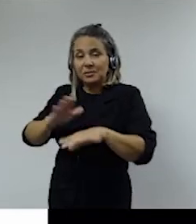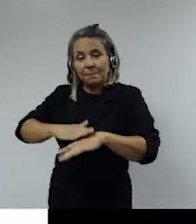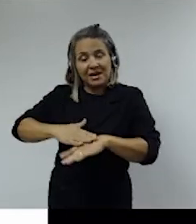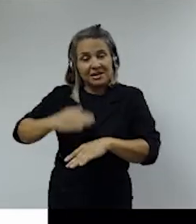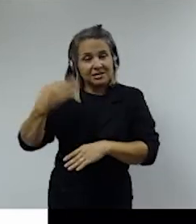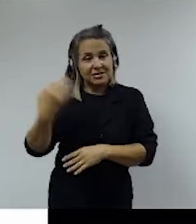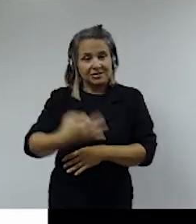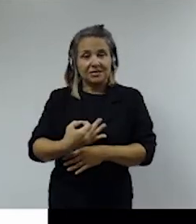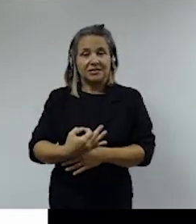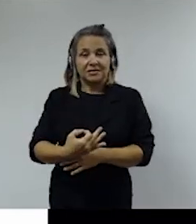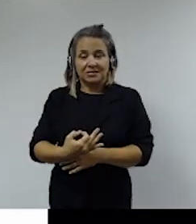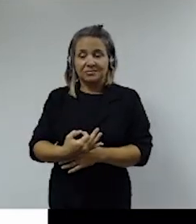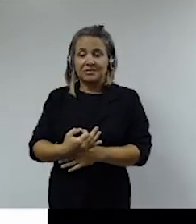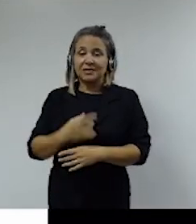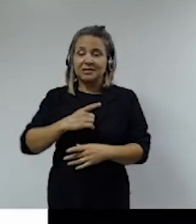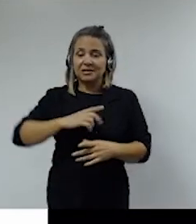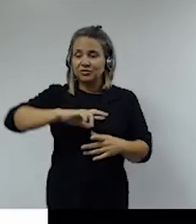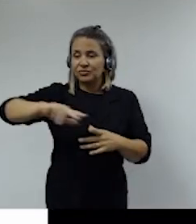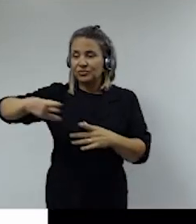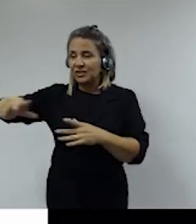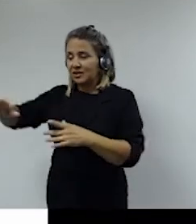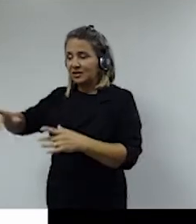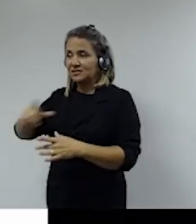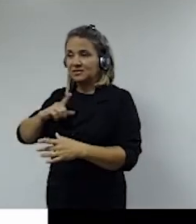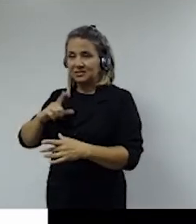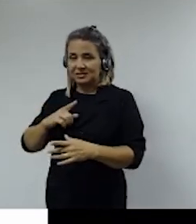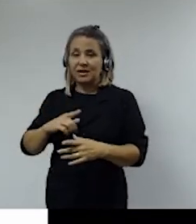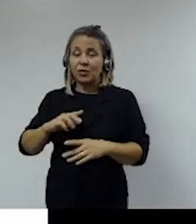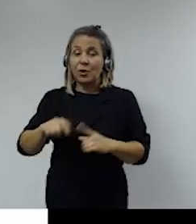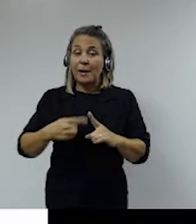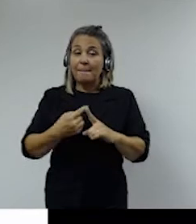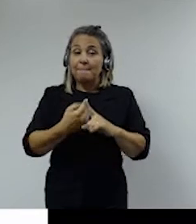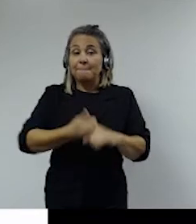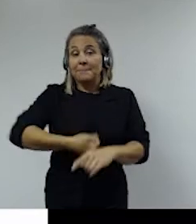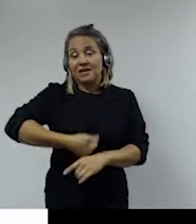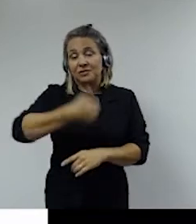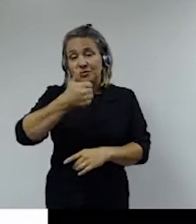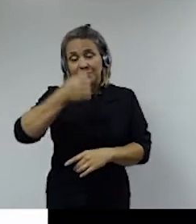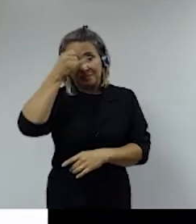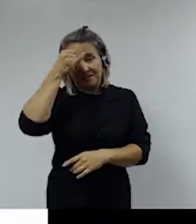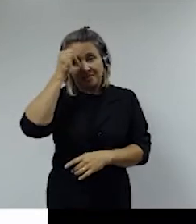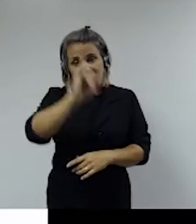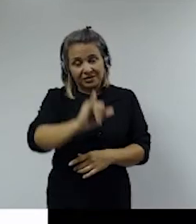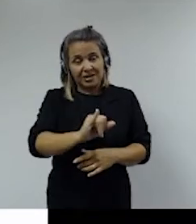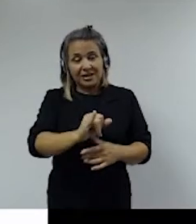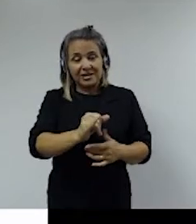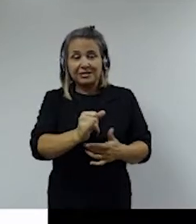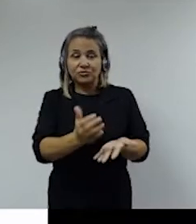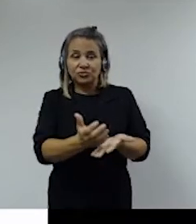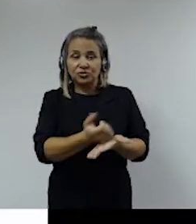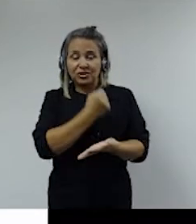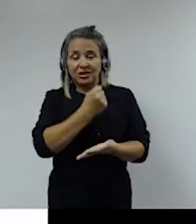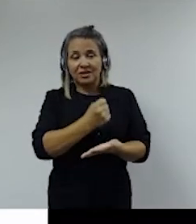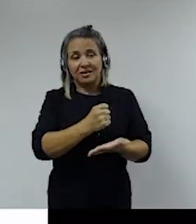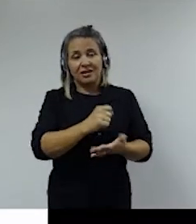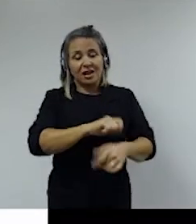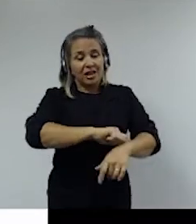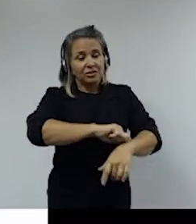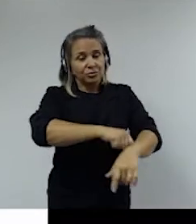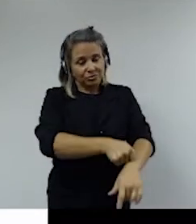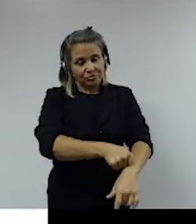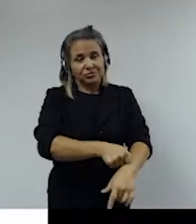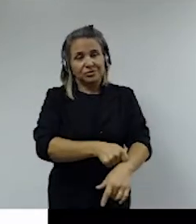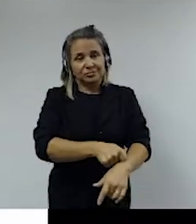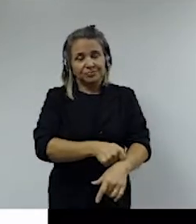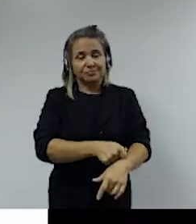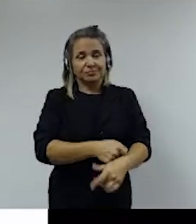eficaz, entre tantas que existem, quais medidas serão as mais eficazes para se prevenir e se coibir a tortura e maus-tratos. E foi feito um estudo